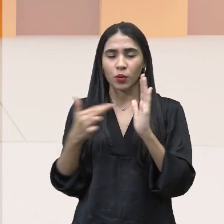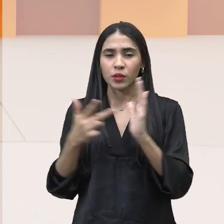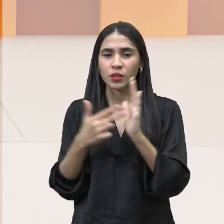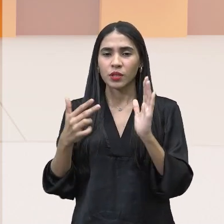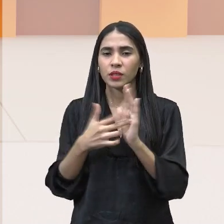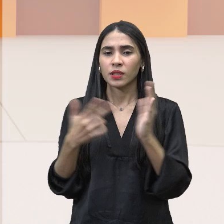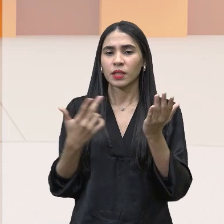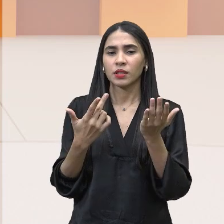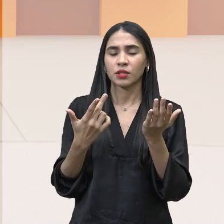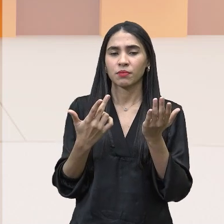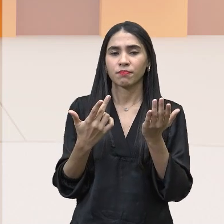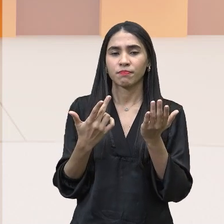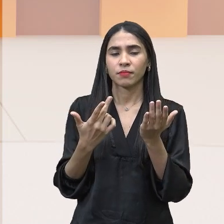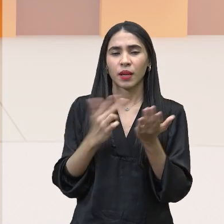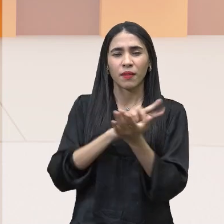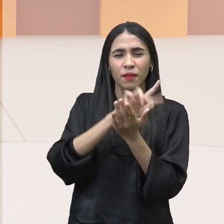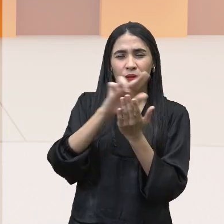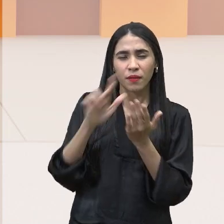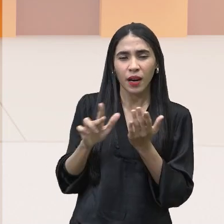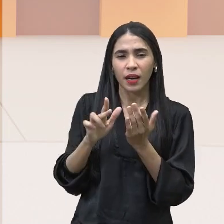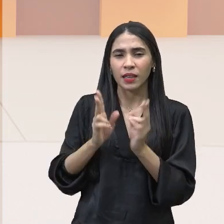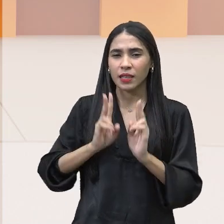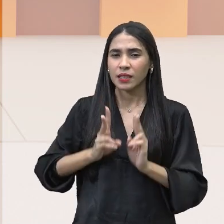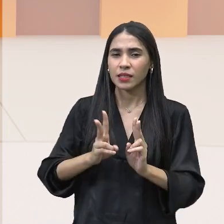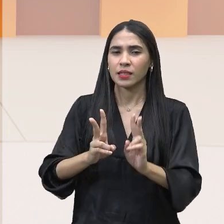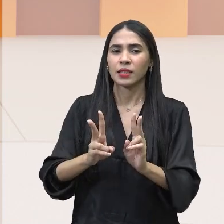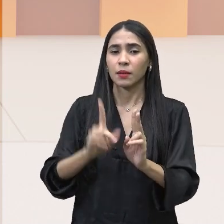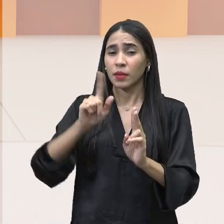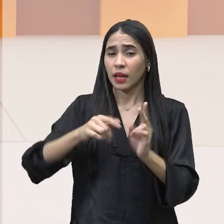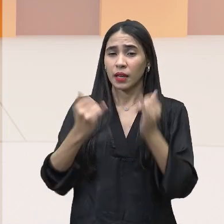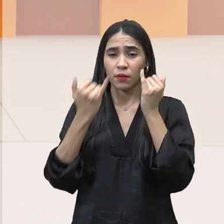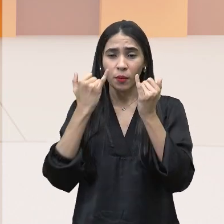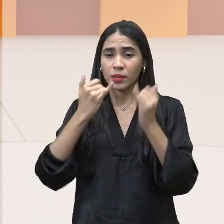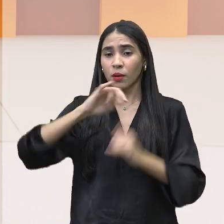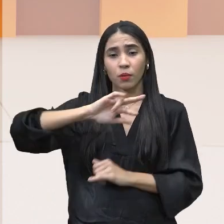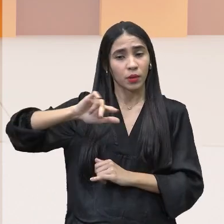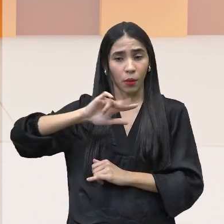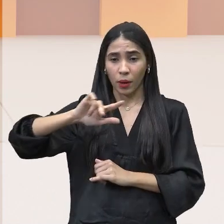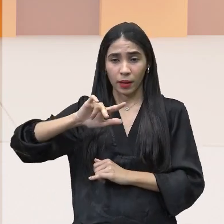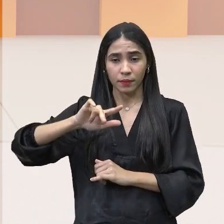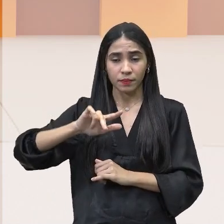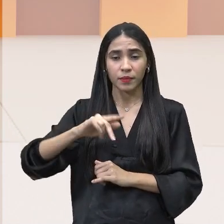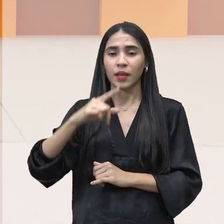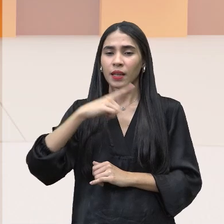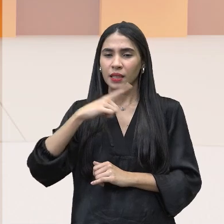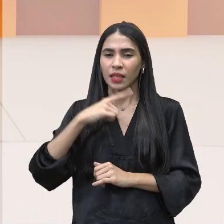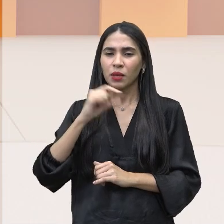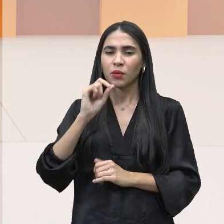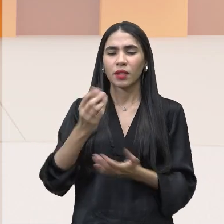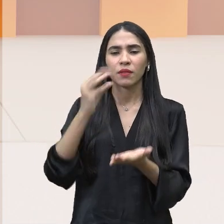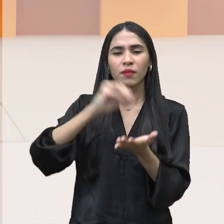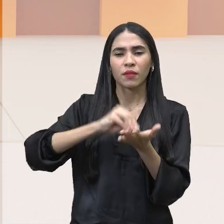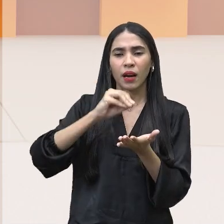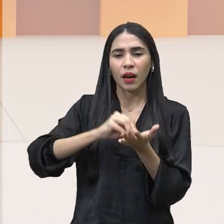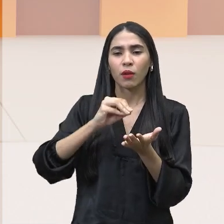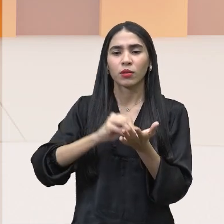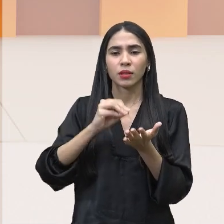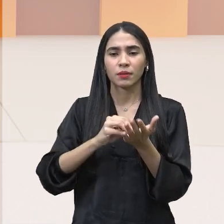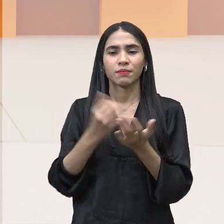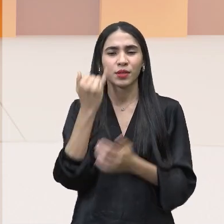velozmente, né, nem sempre se transformam em informação. Nós vemos que tem muita desinformação, né,